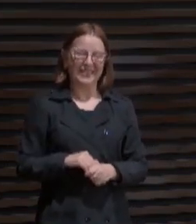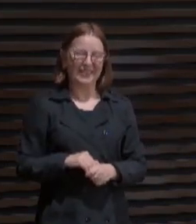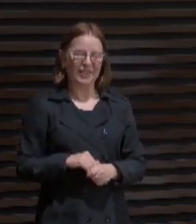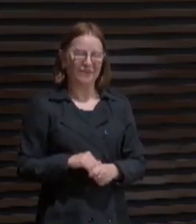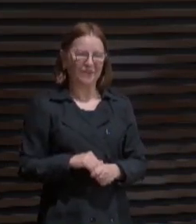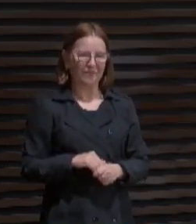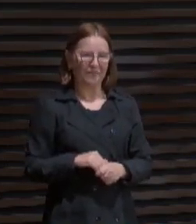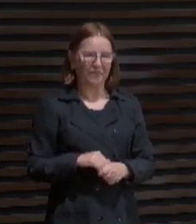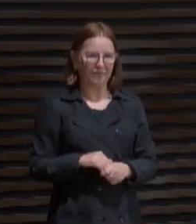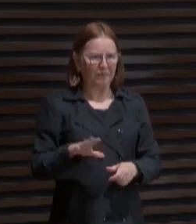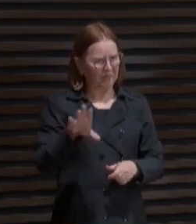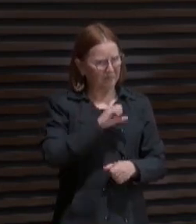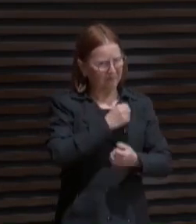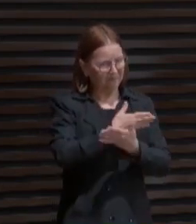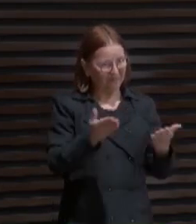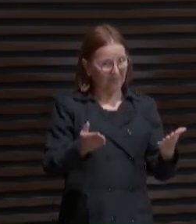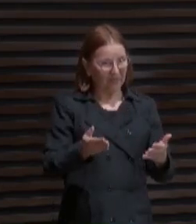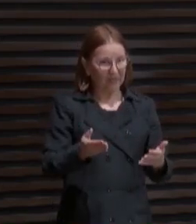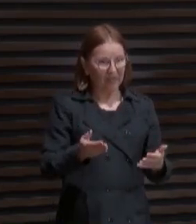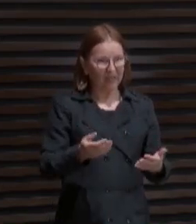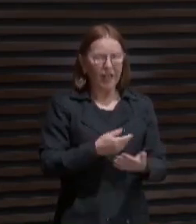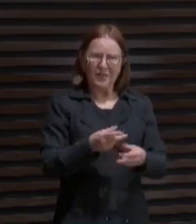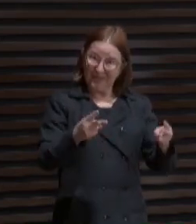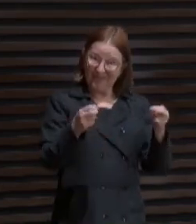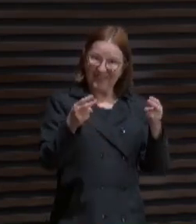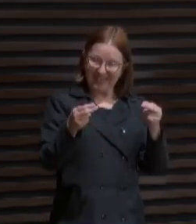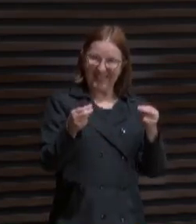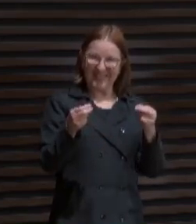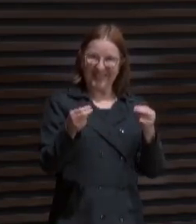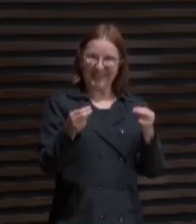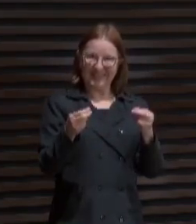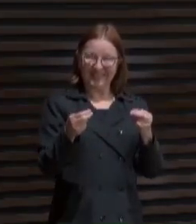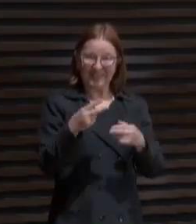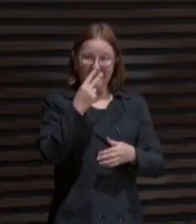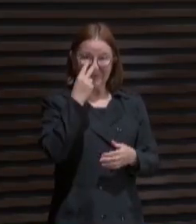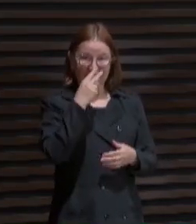Amados, vocês conseguem ver aqui a dicotomia?